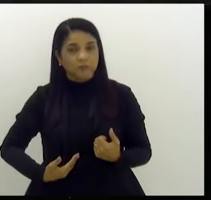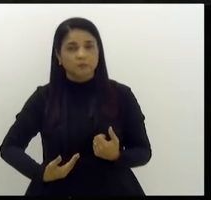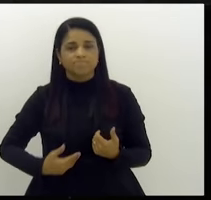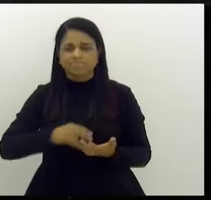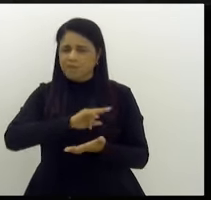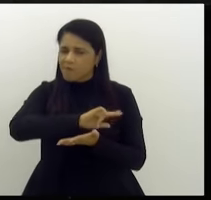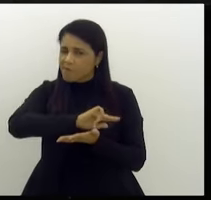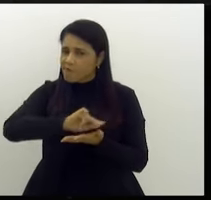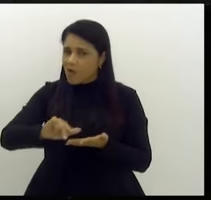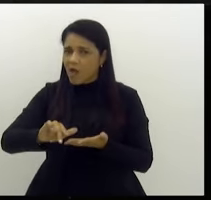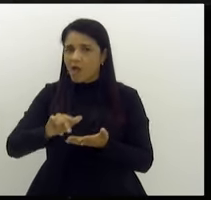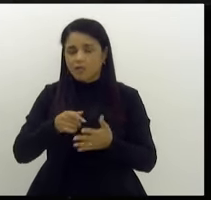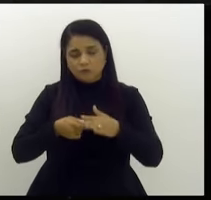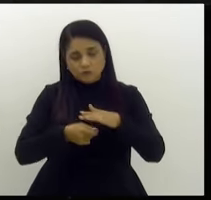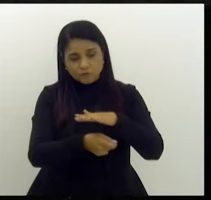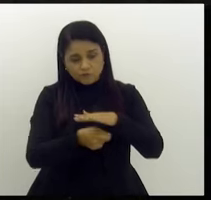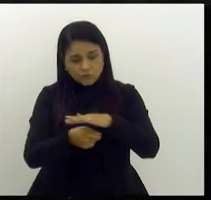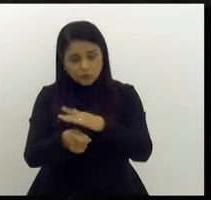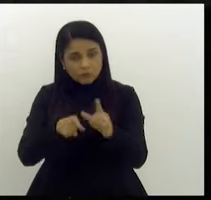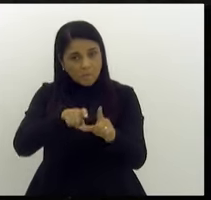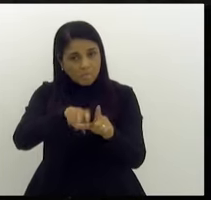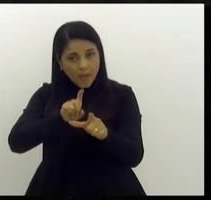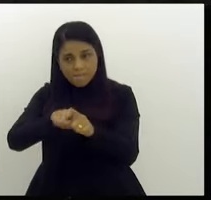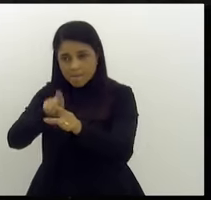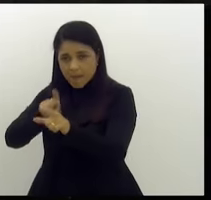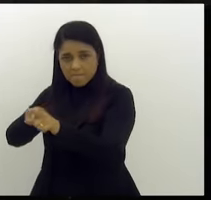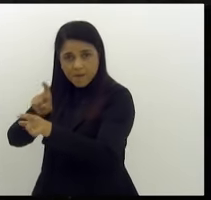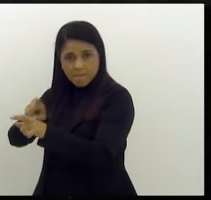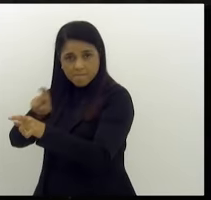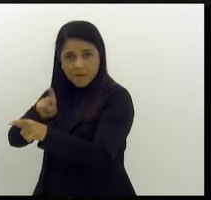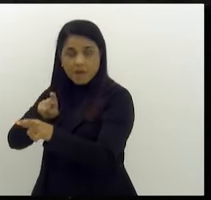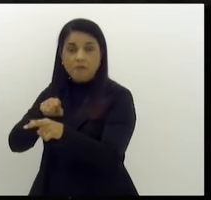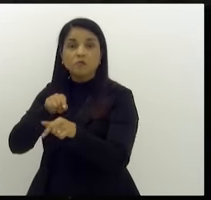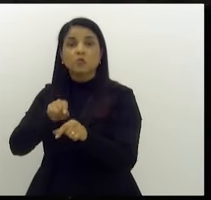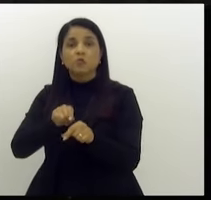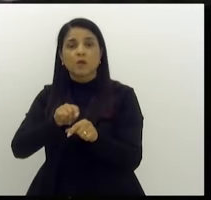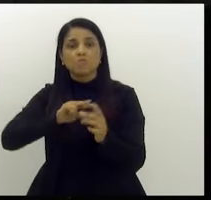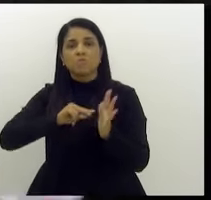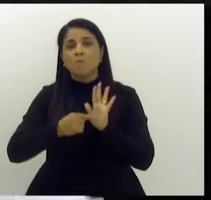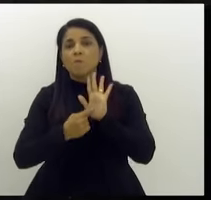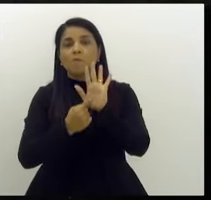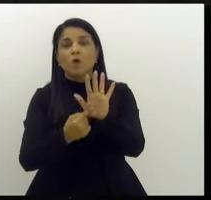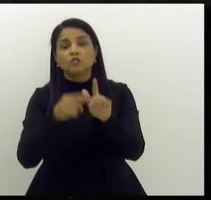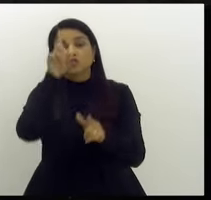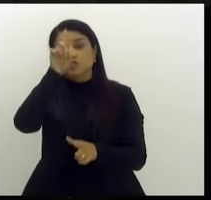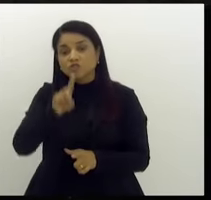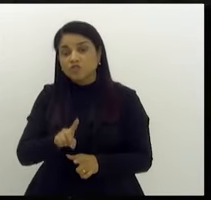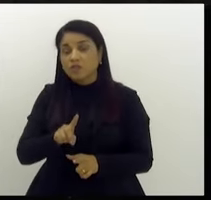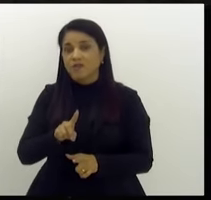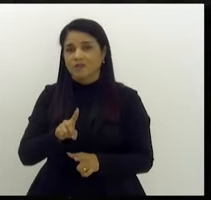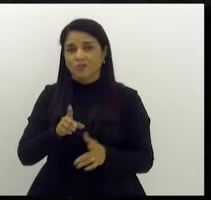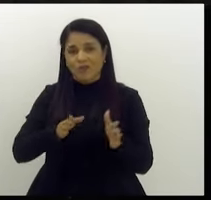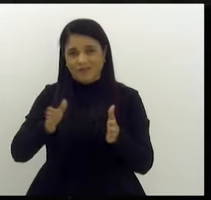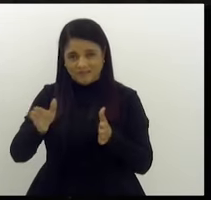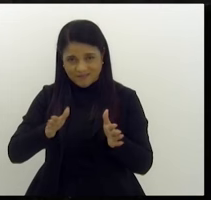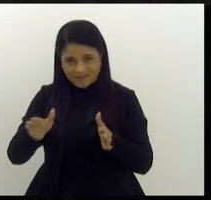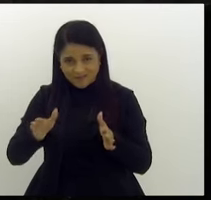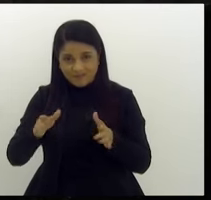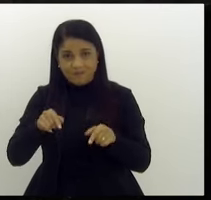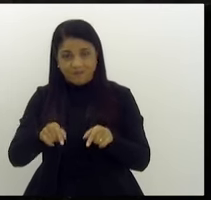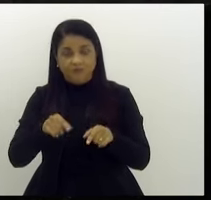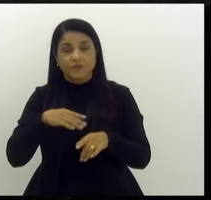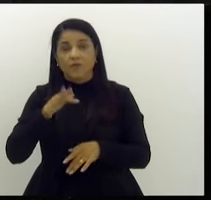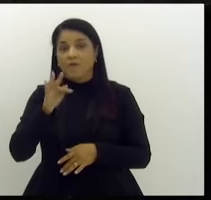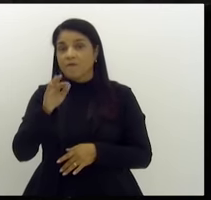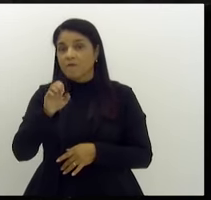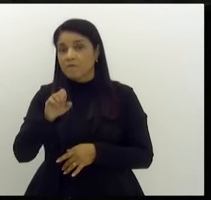a desvinculação desses Fundos fala diretamente sobre o nosso acesso a direitos quando a gente fala do feis por